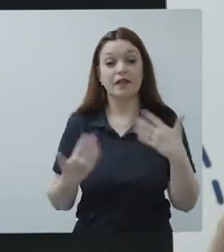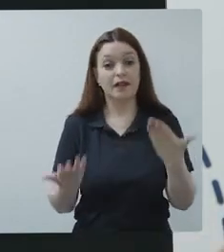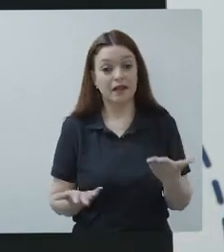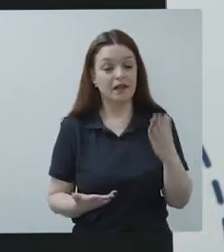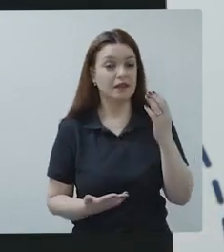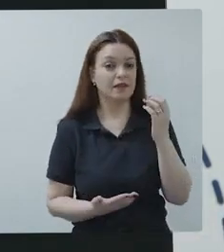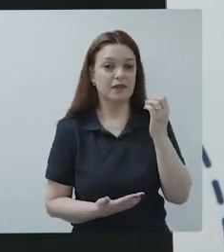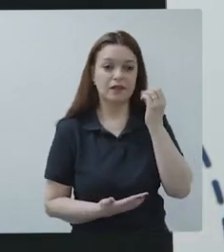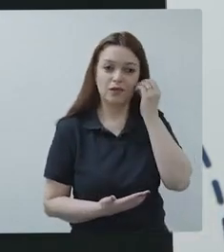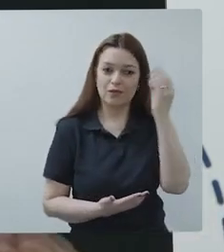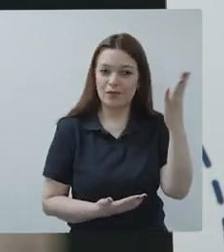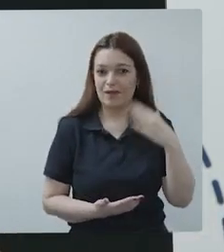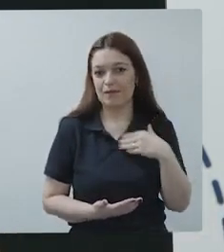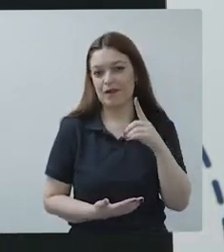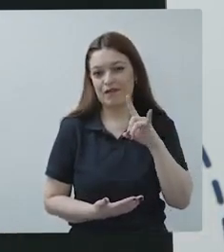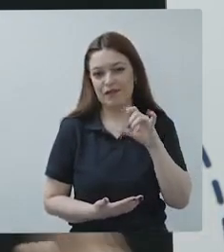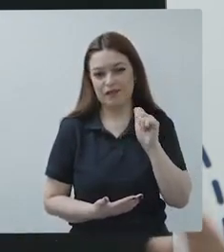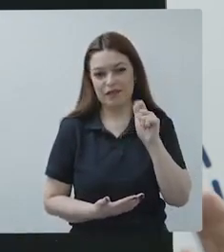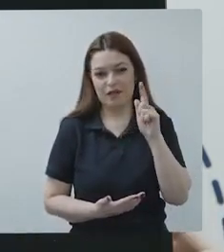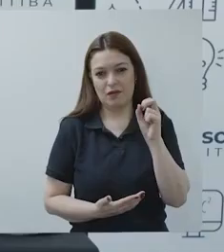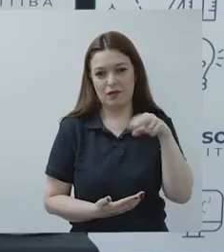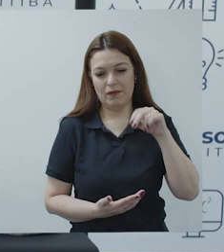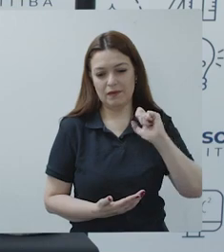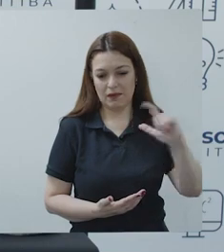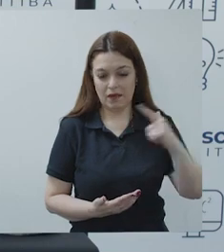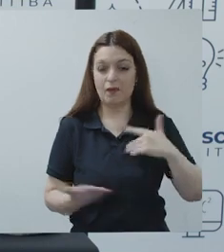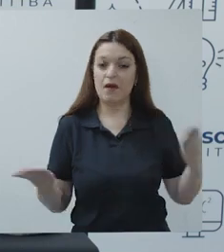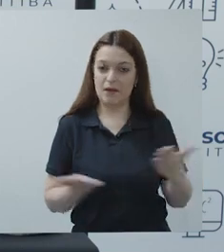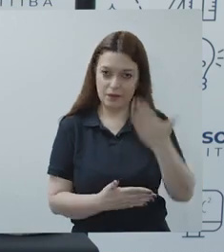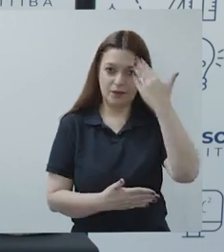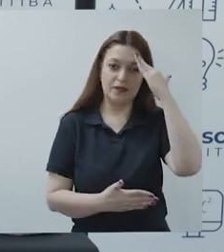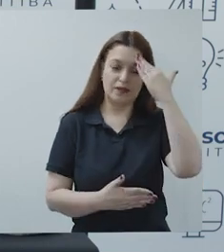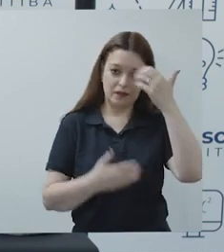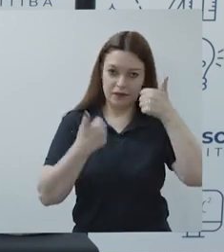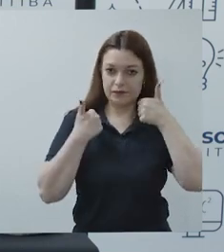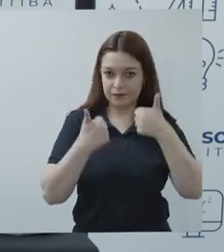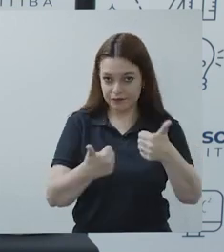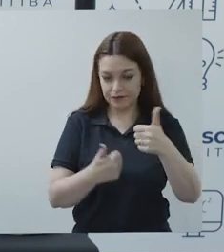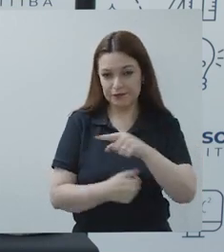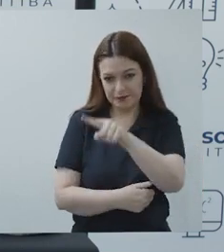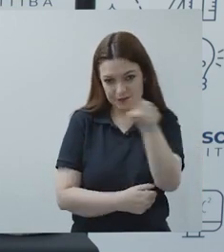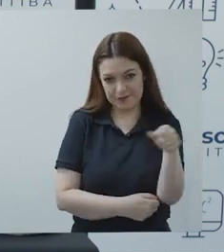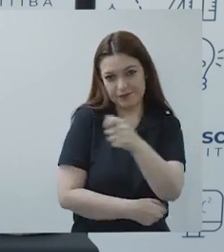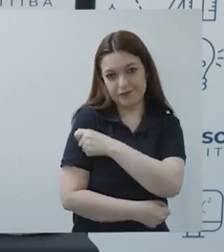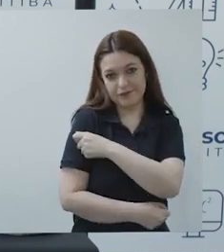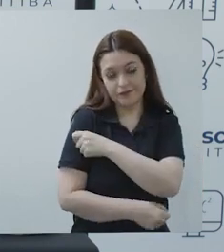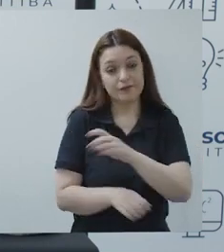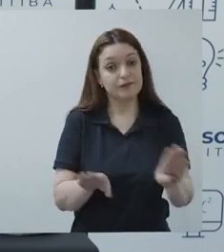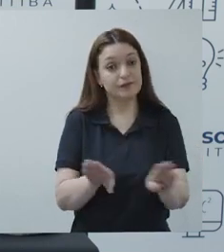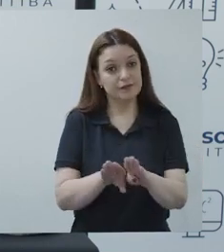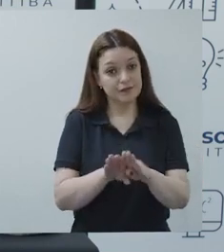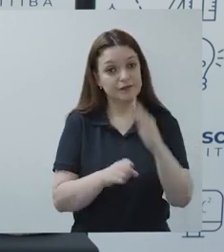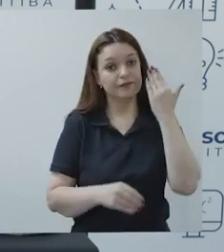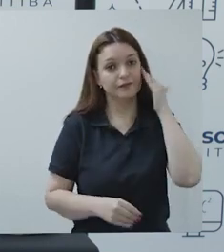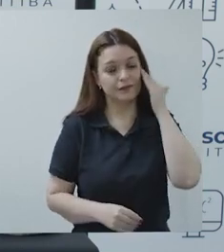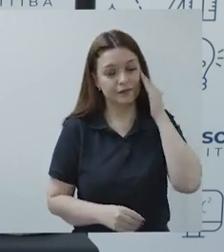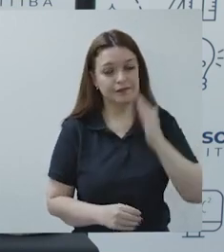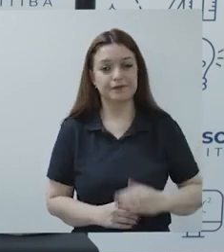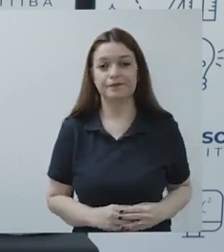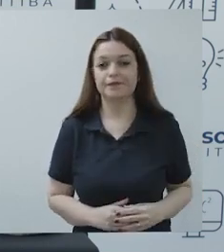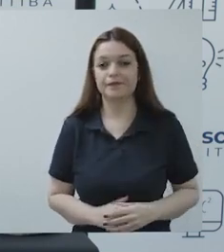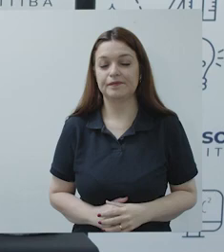Linha. Que é meio de ladinho. Certo? Tá. Uhum. Ok? Entendi. Acho que os estudantes também entenderam lá. Muito bem.